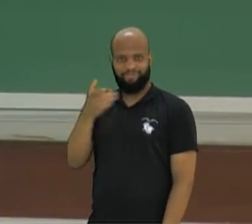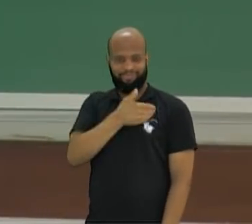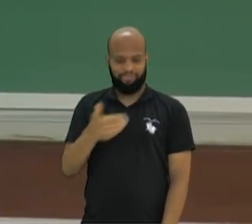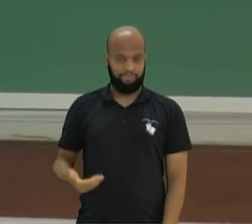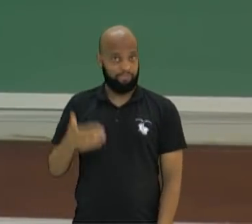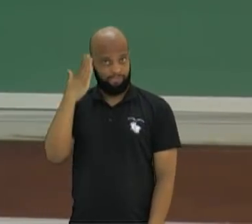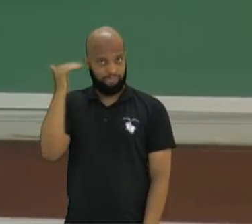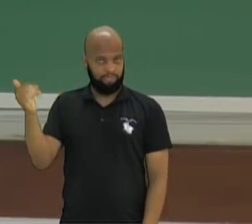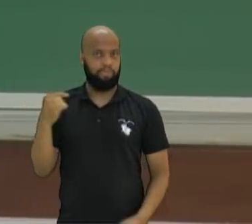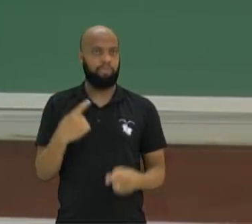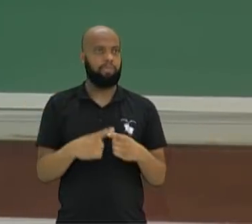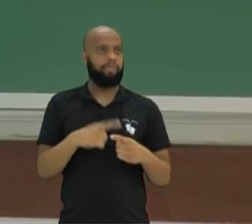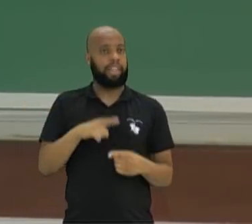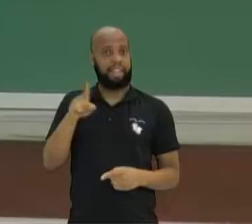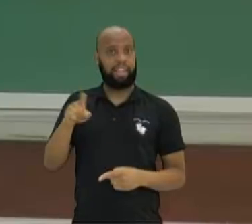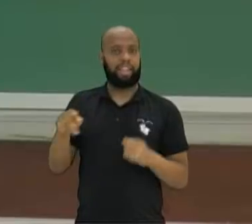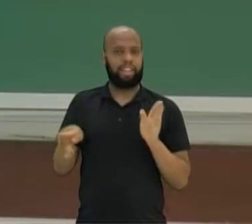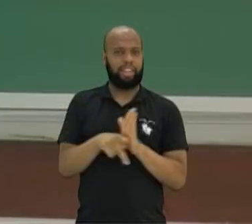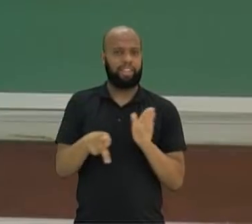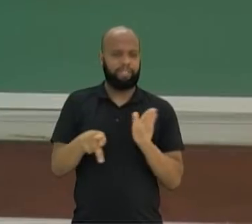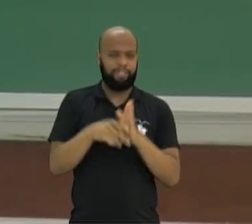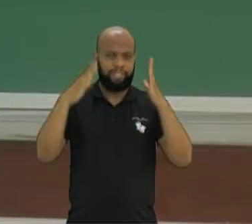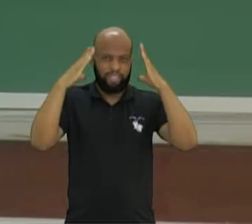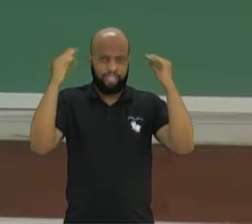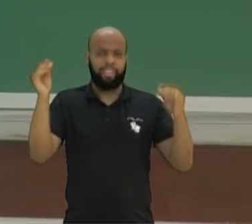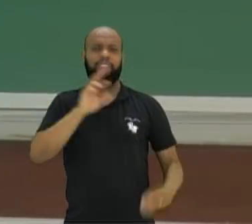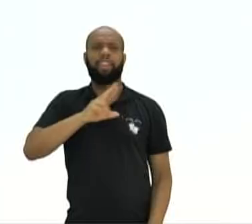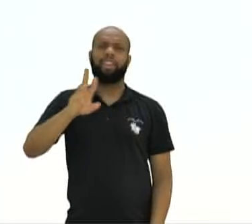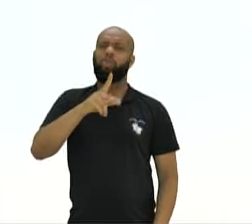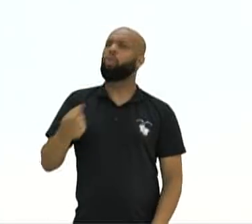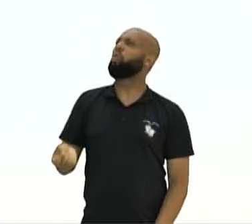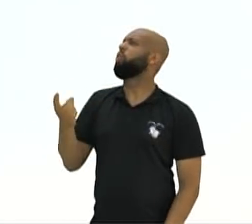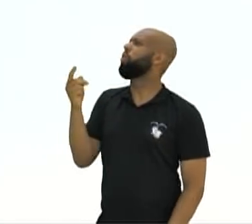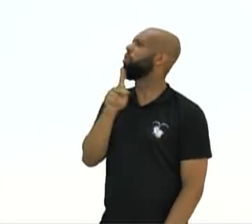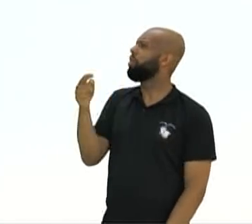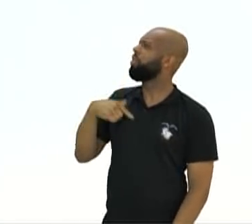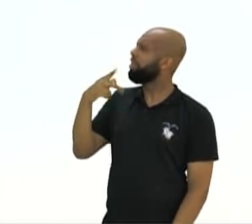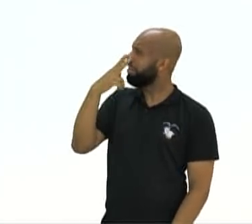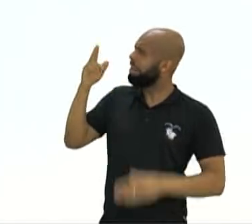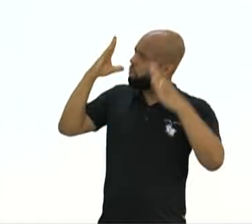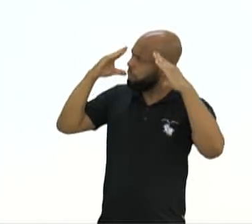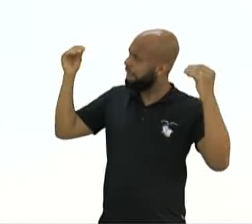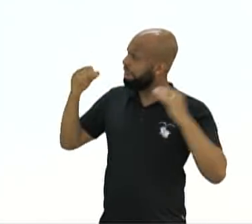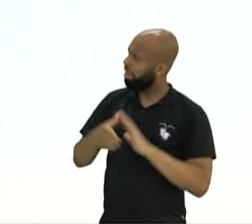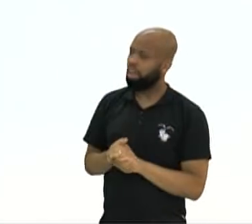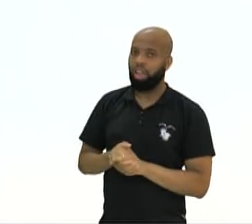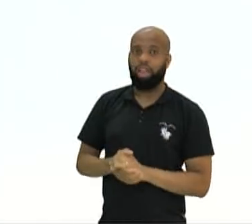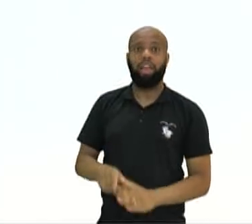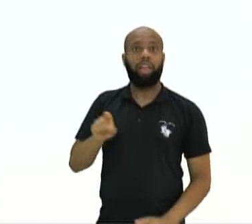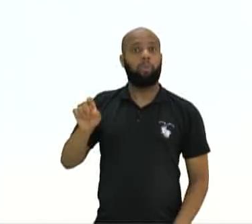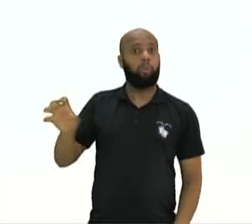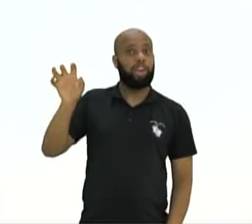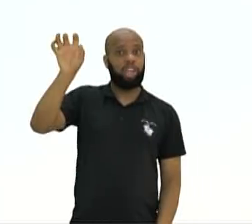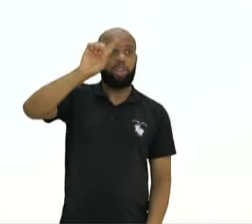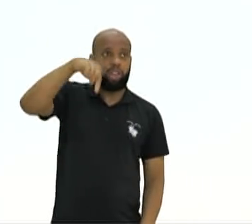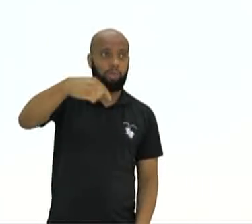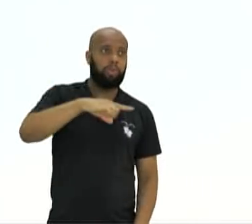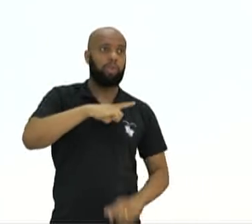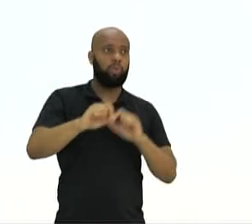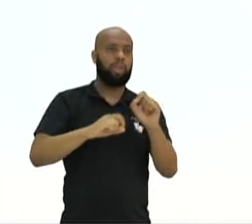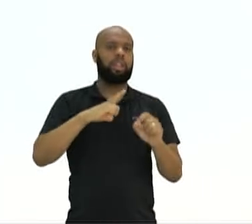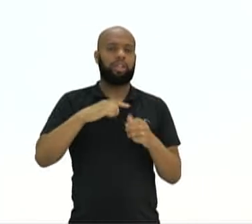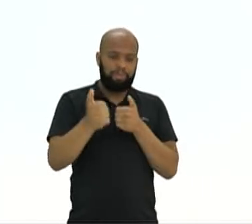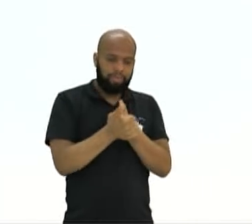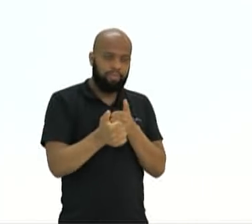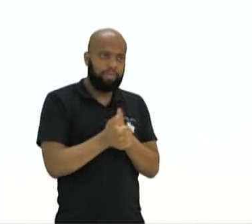o famoso. Primeiro, ele não é holandês. Ah, professor, como assim? Ele é de uma região que depois, inclusive, vai ter uma